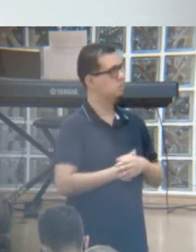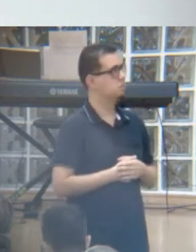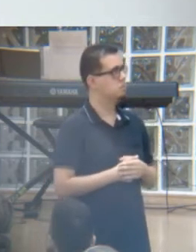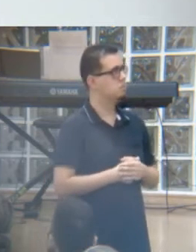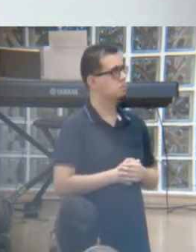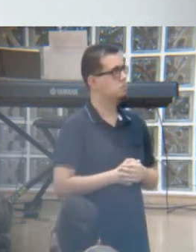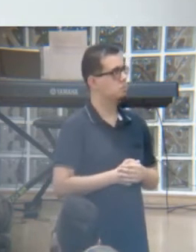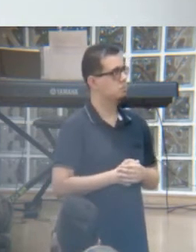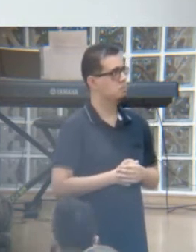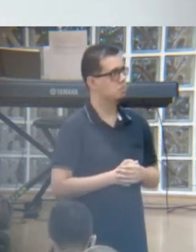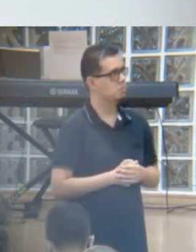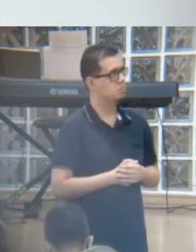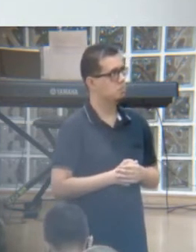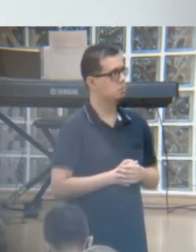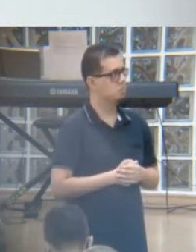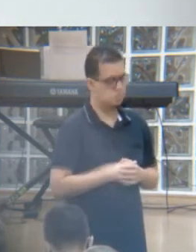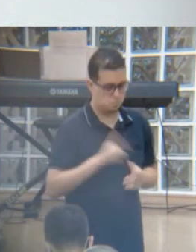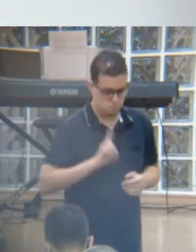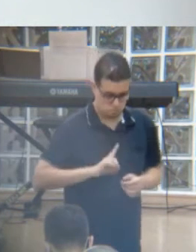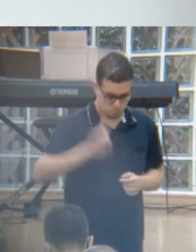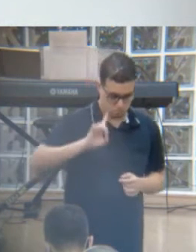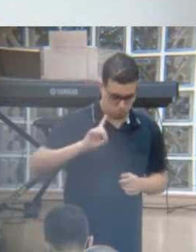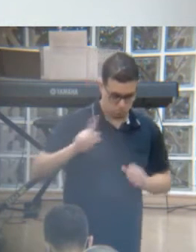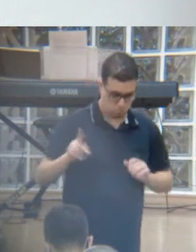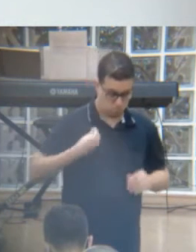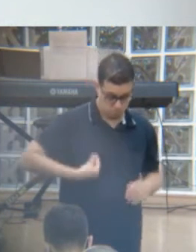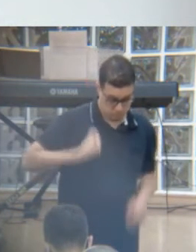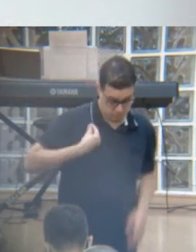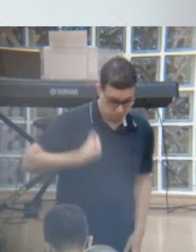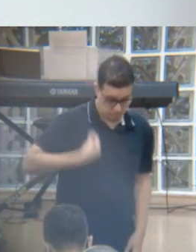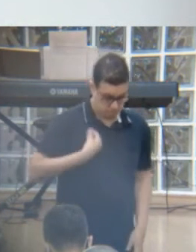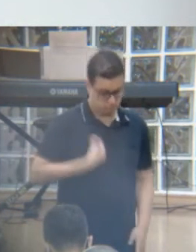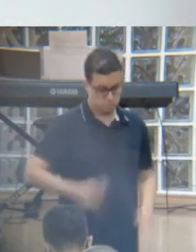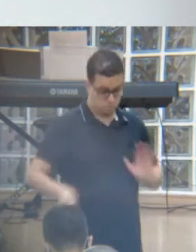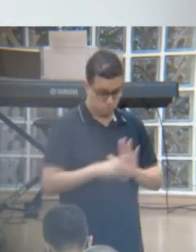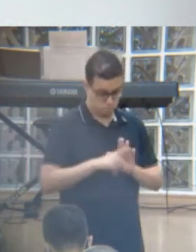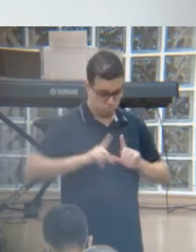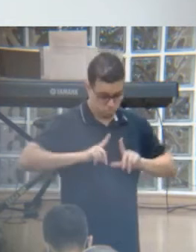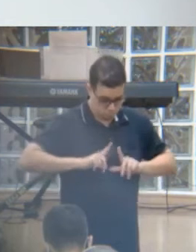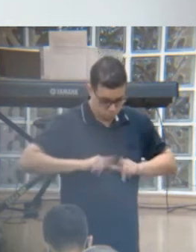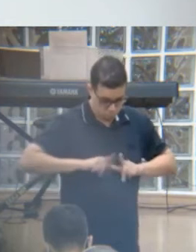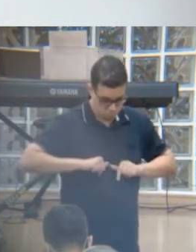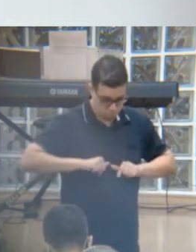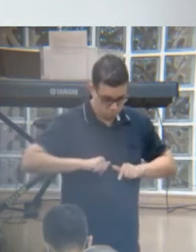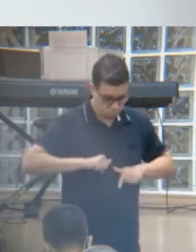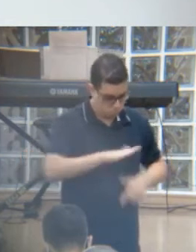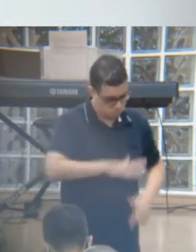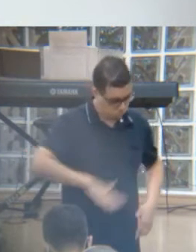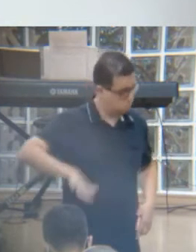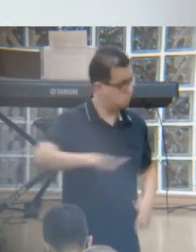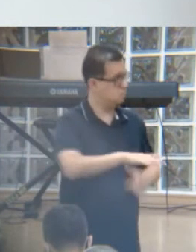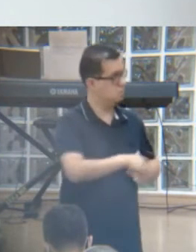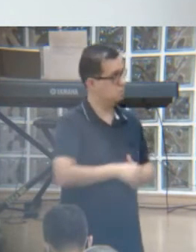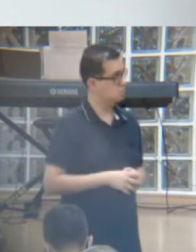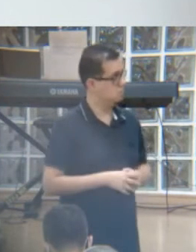o Deus de Israel, não, o Deus vivo, o Deus de Israel, aí ele fala, perante